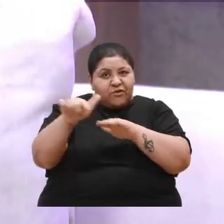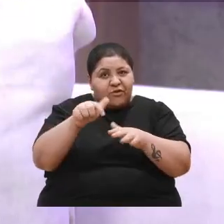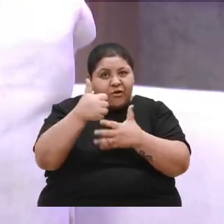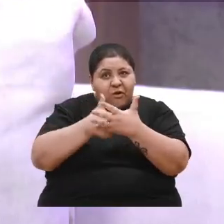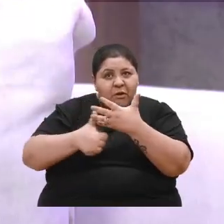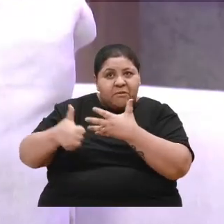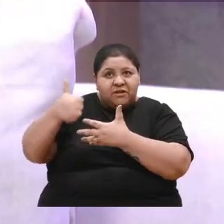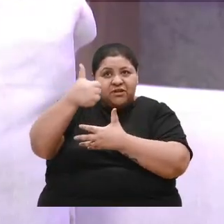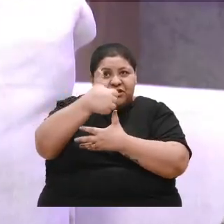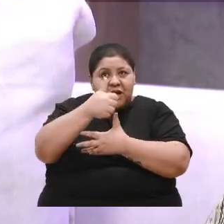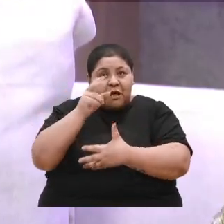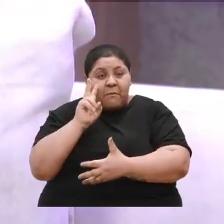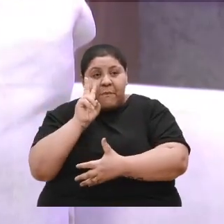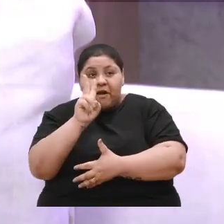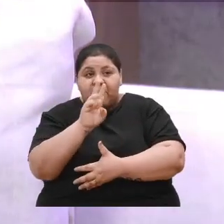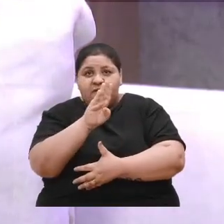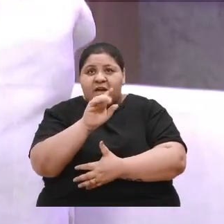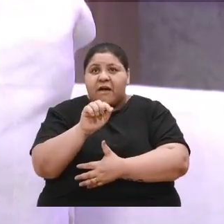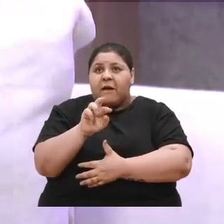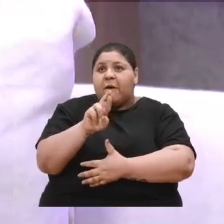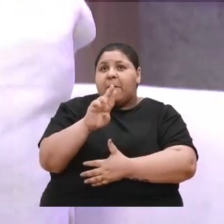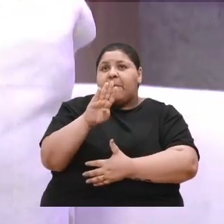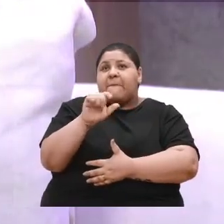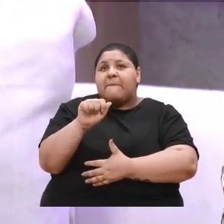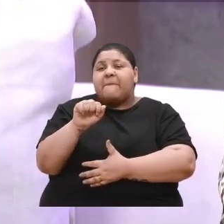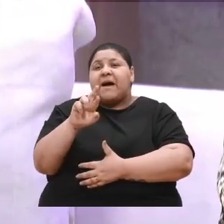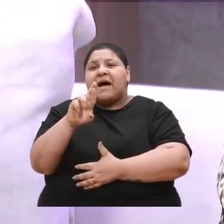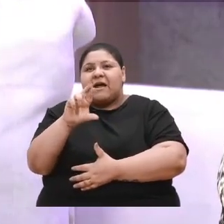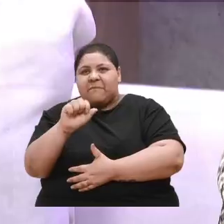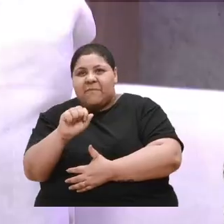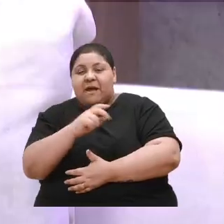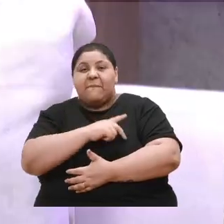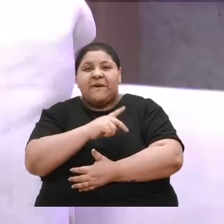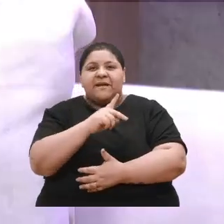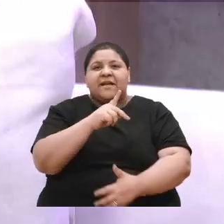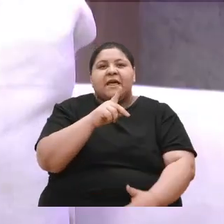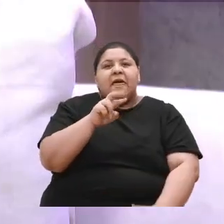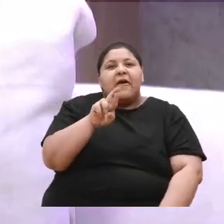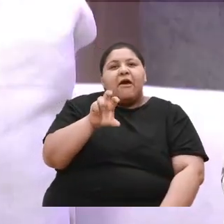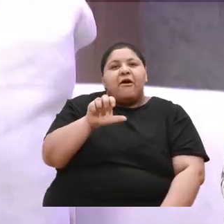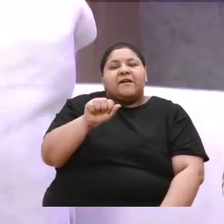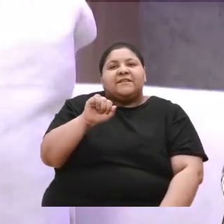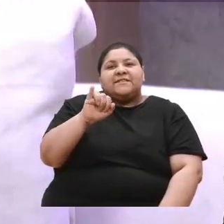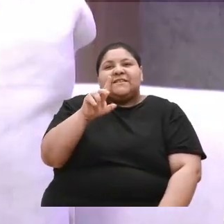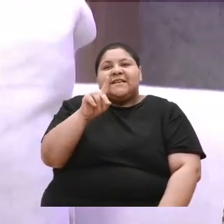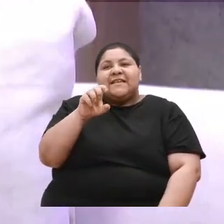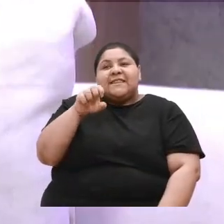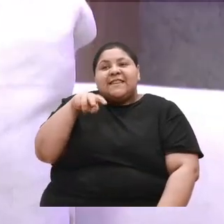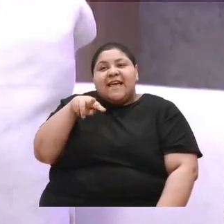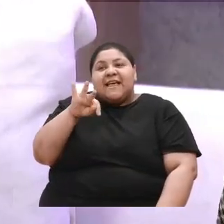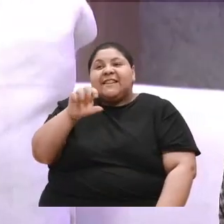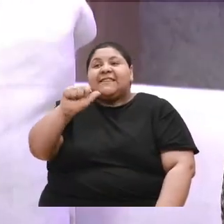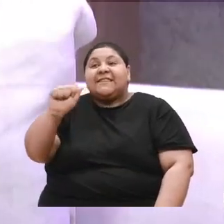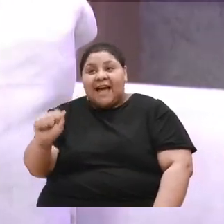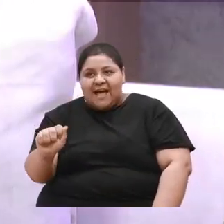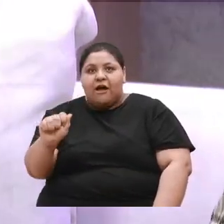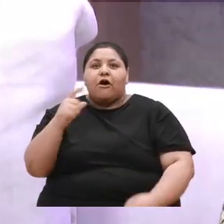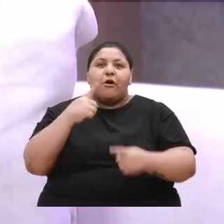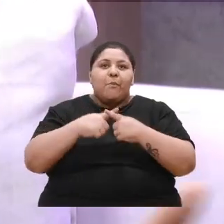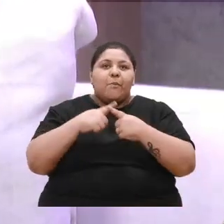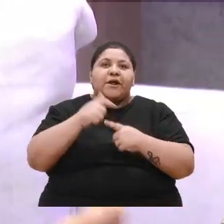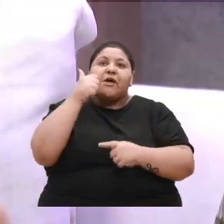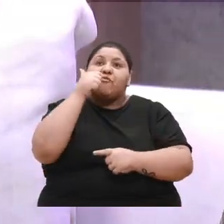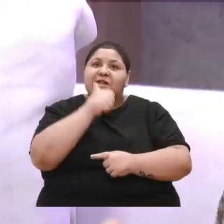para prestigiar a Bárbara, né, a presidenta, porque é uma menina, sabe? Então isso é muito importante também,